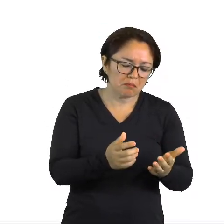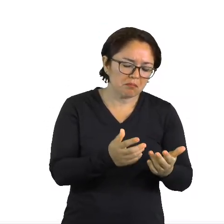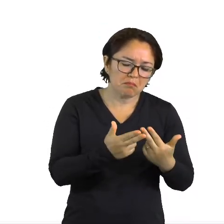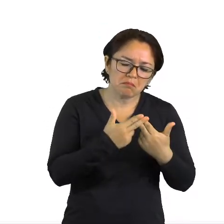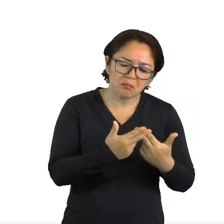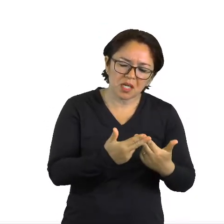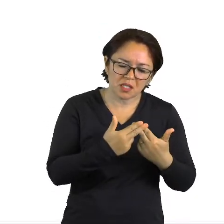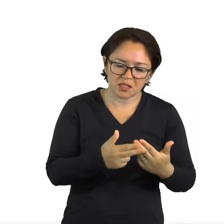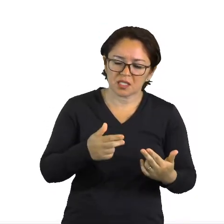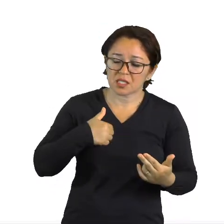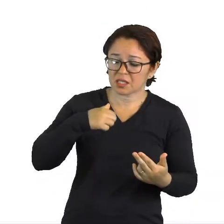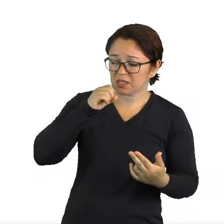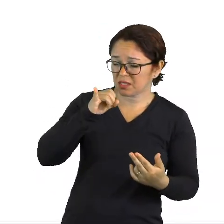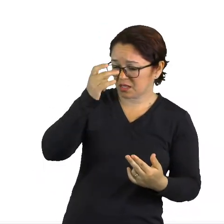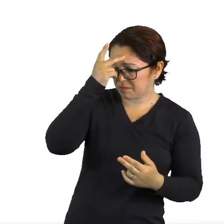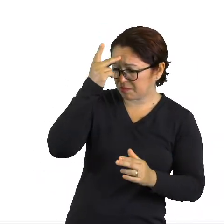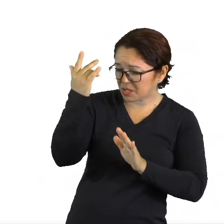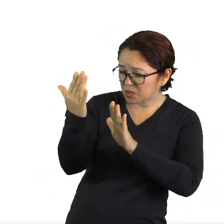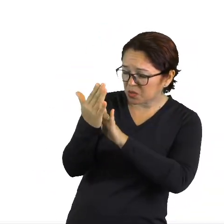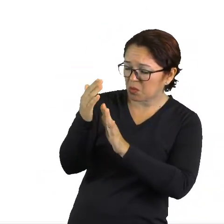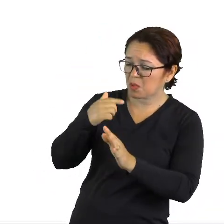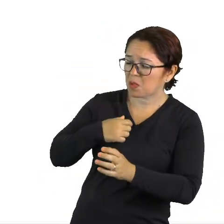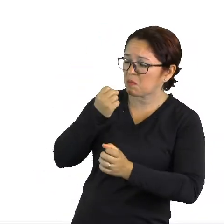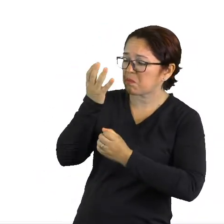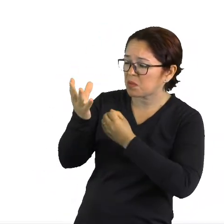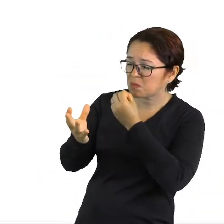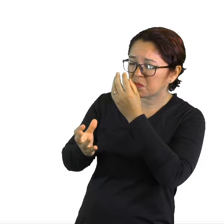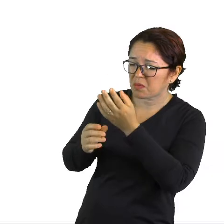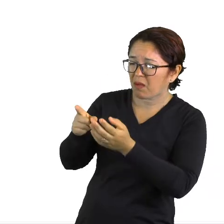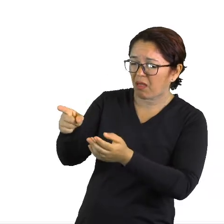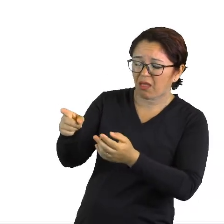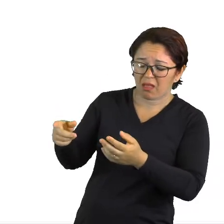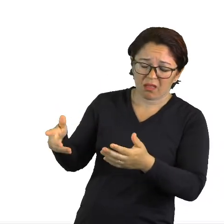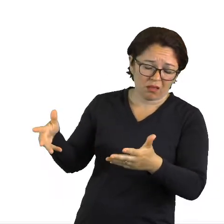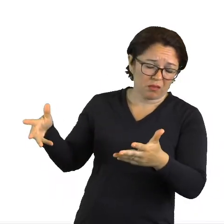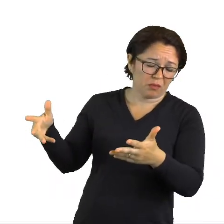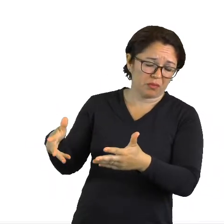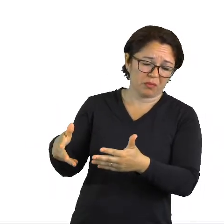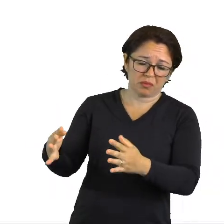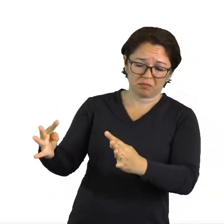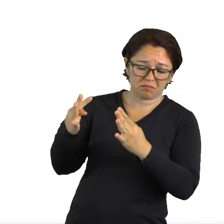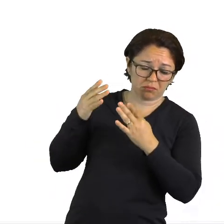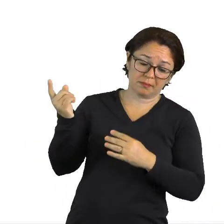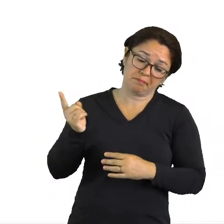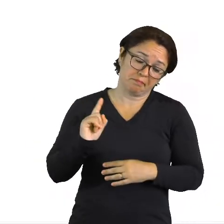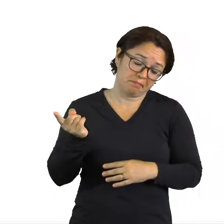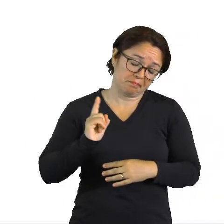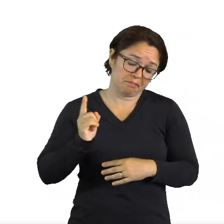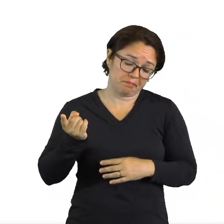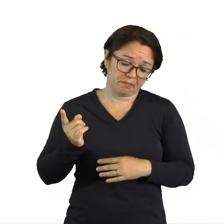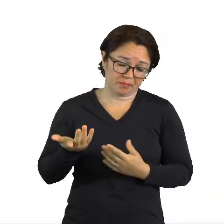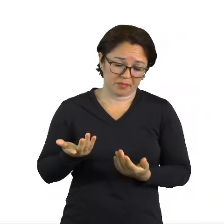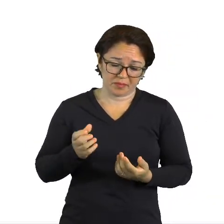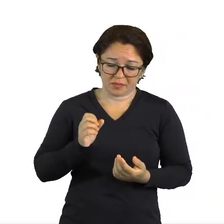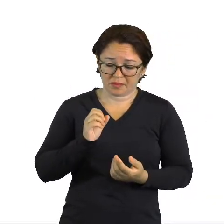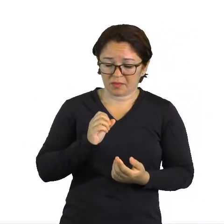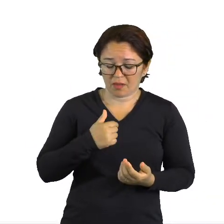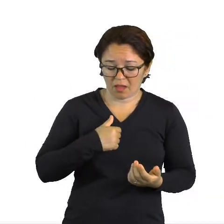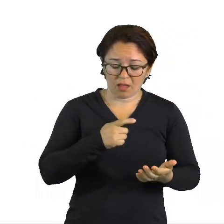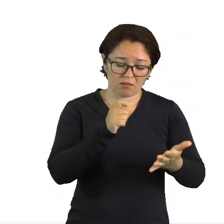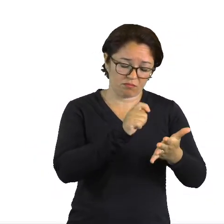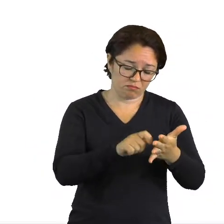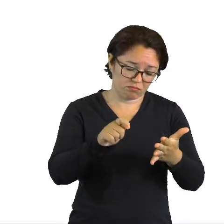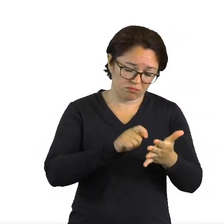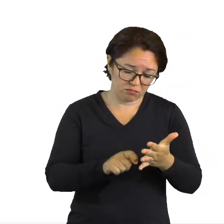O papel tem mais paciência. E como não estou planejando deixar ninguém mais ler este caderno de